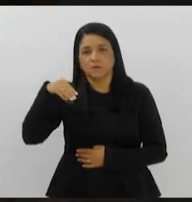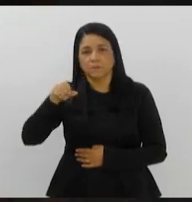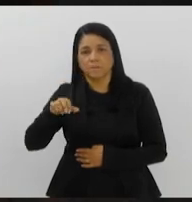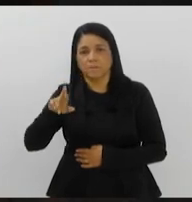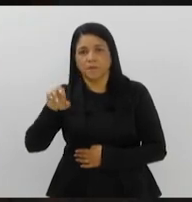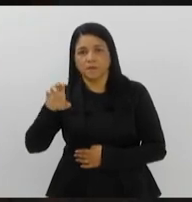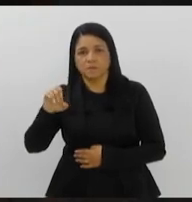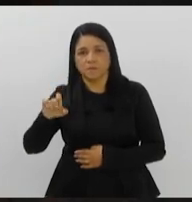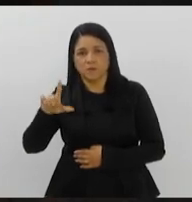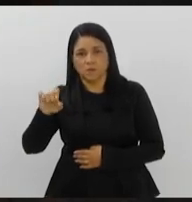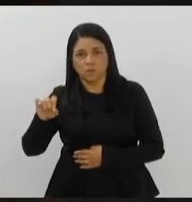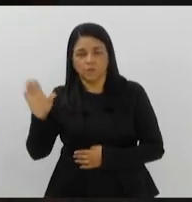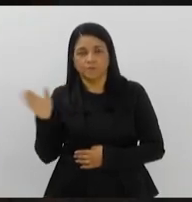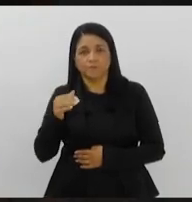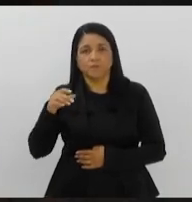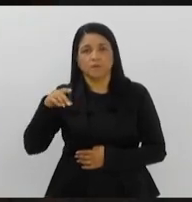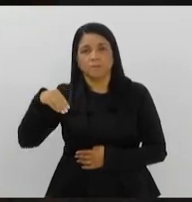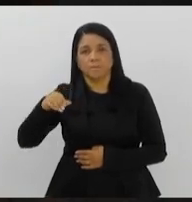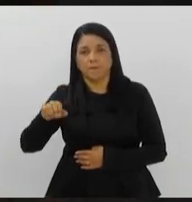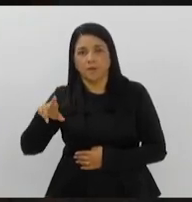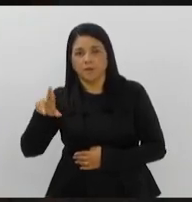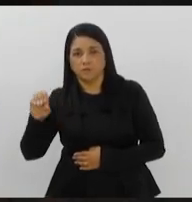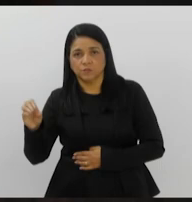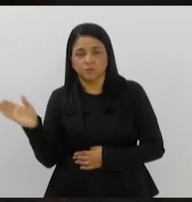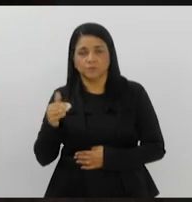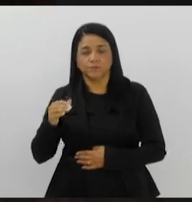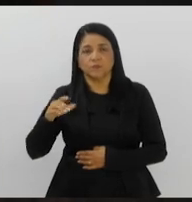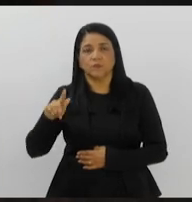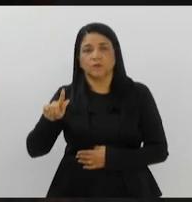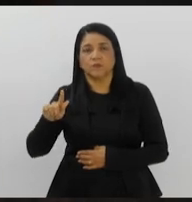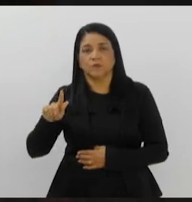Marcelo Dino, deputado Márcio Canela,